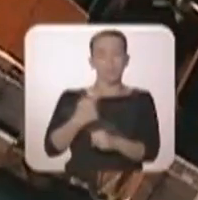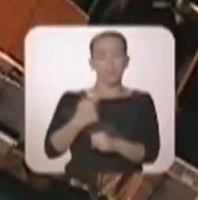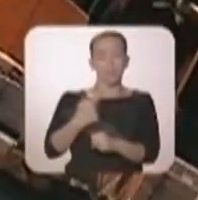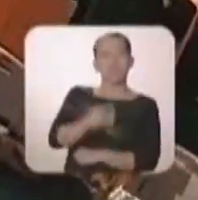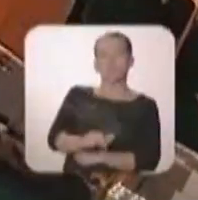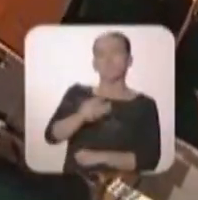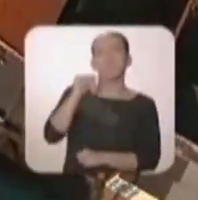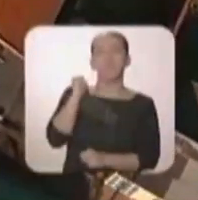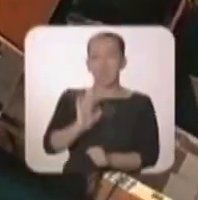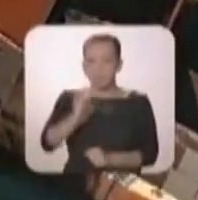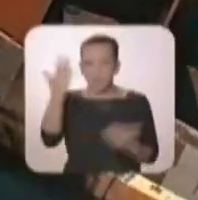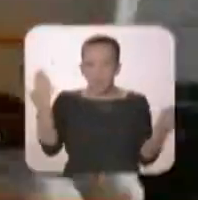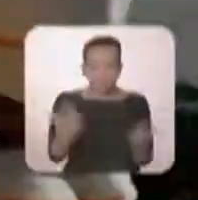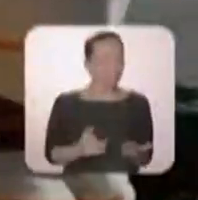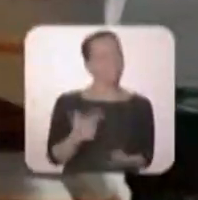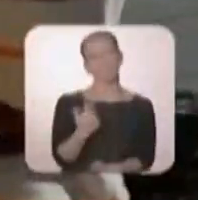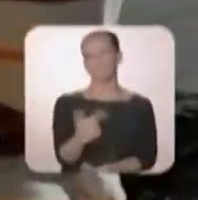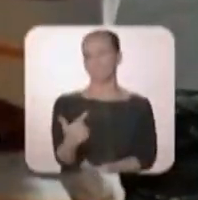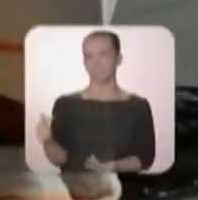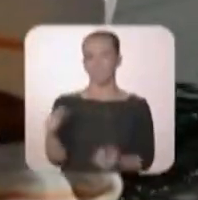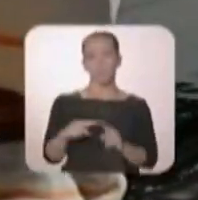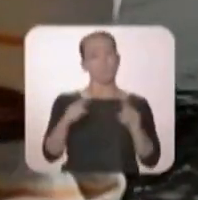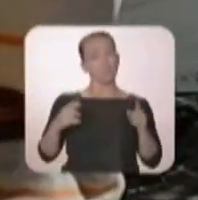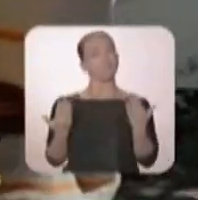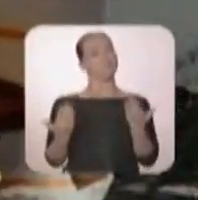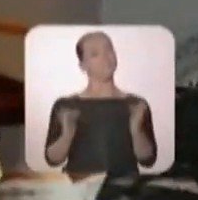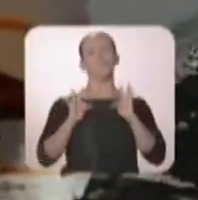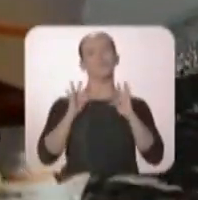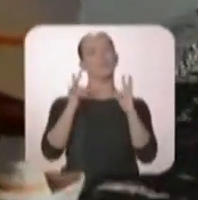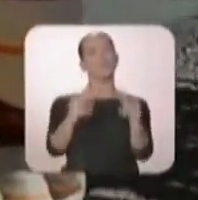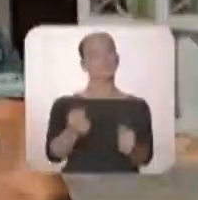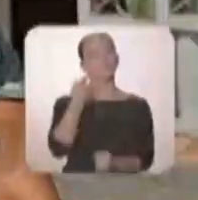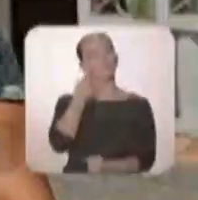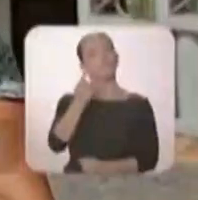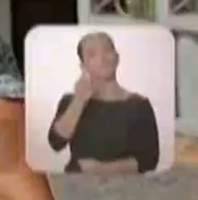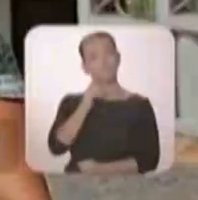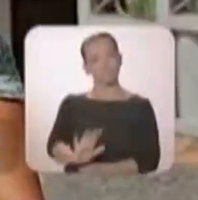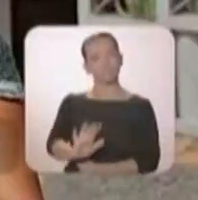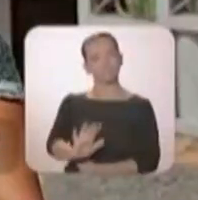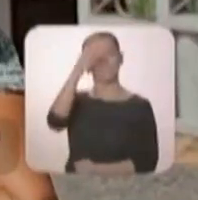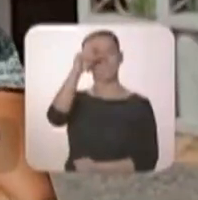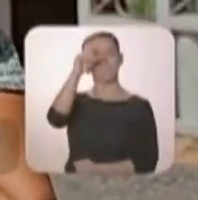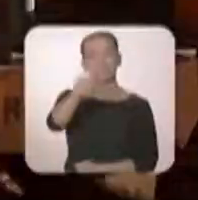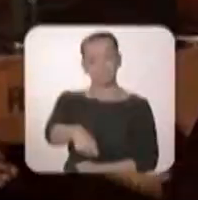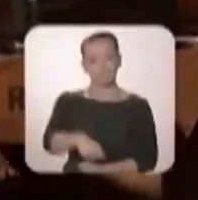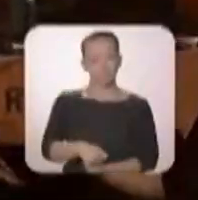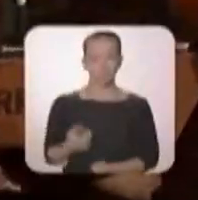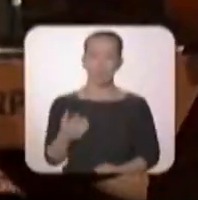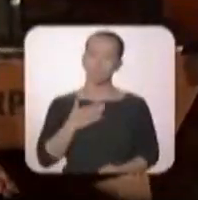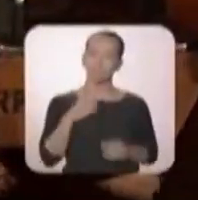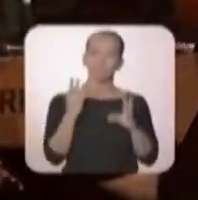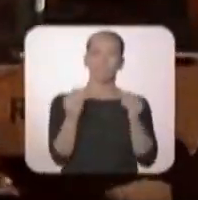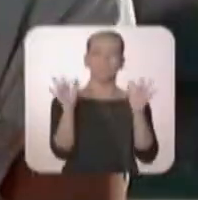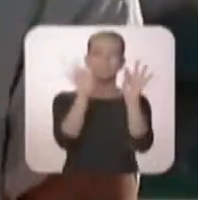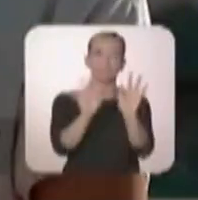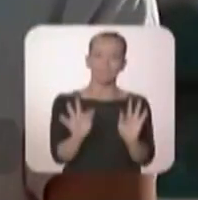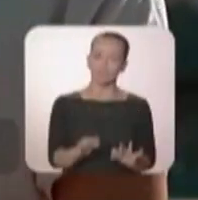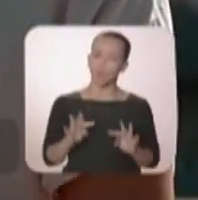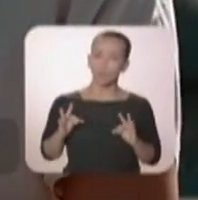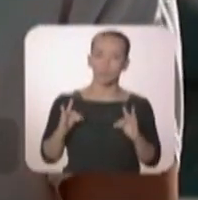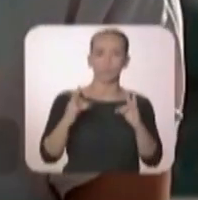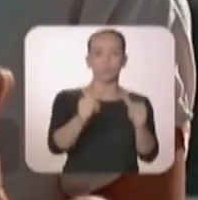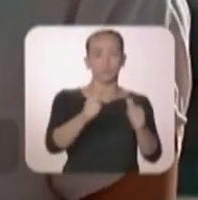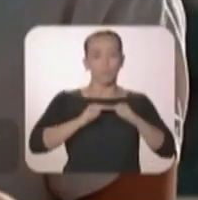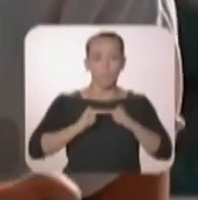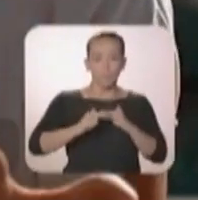que isso não ia acontecer tão cedo. Mas tá aí para todo mundo ver que está acontecendo, sim. Muito feliz com tudo isso,